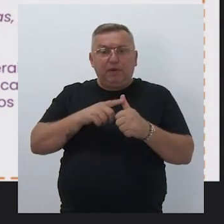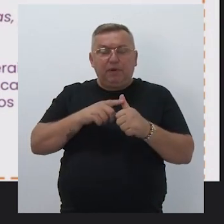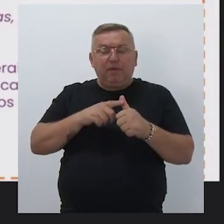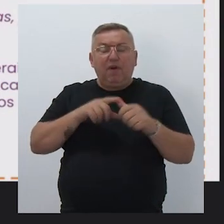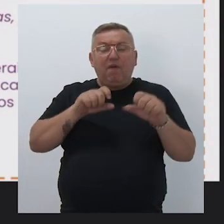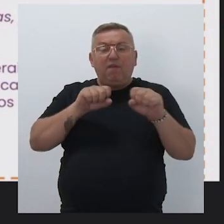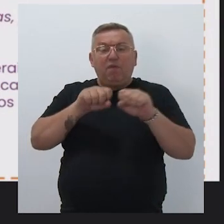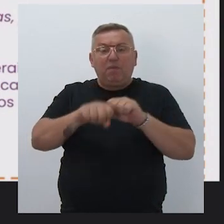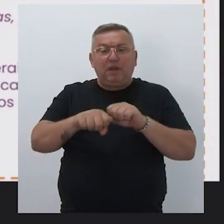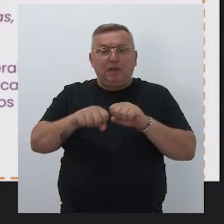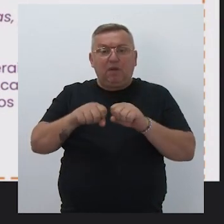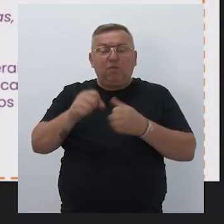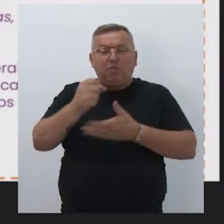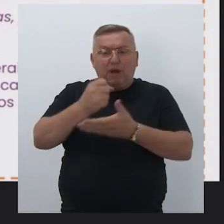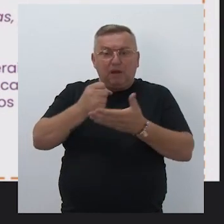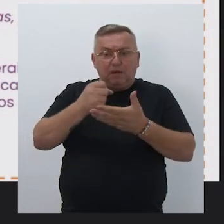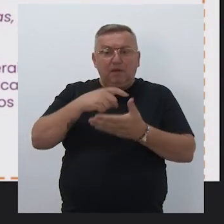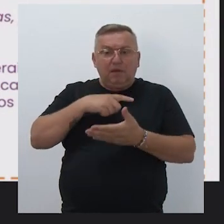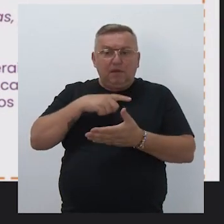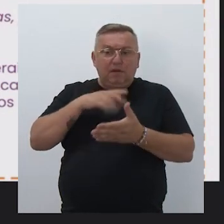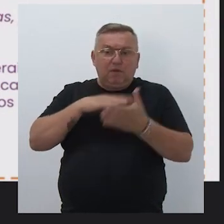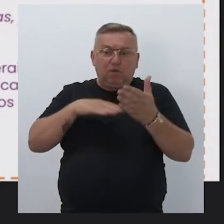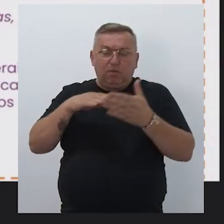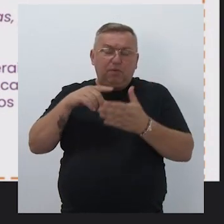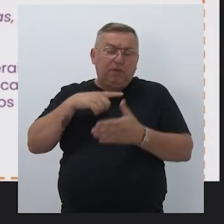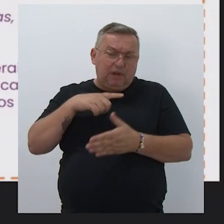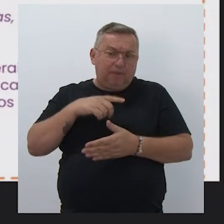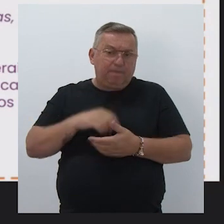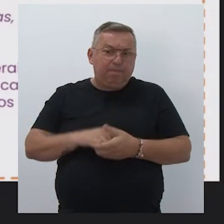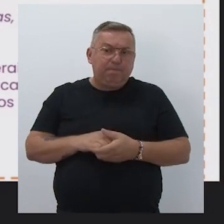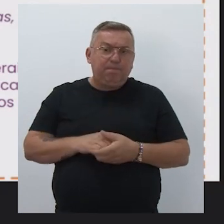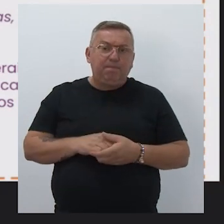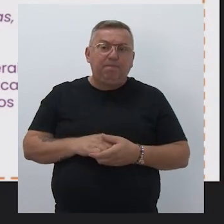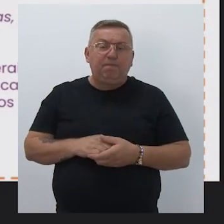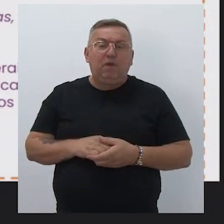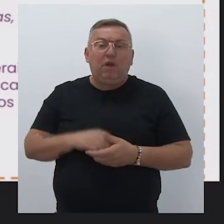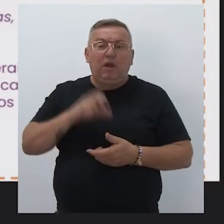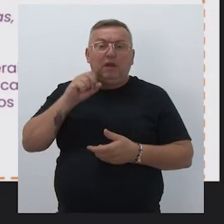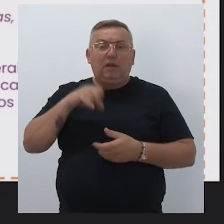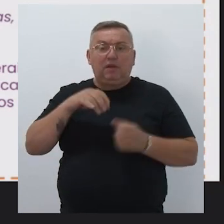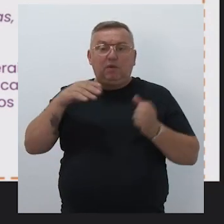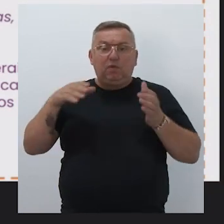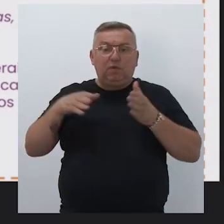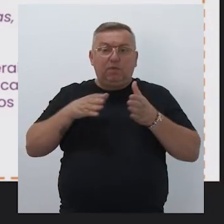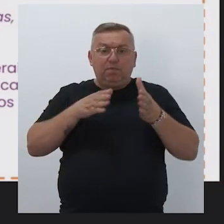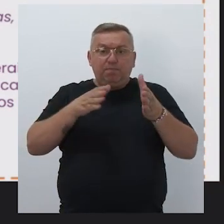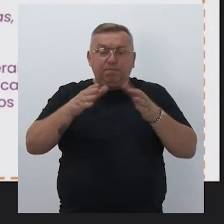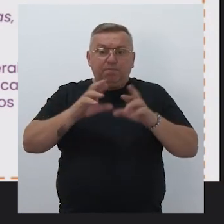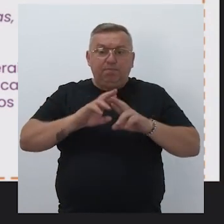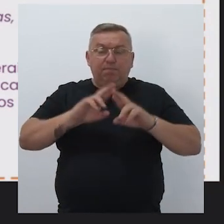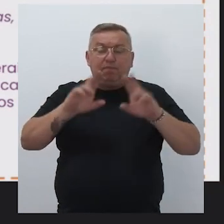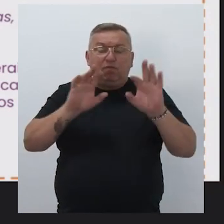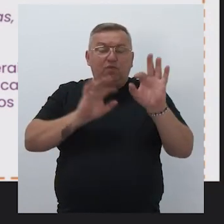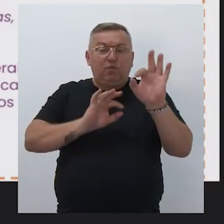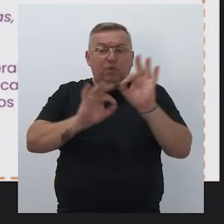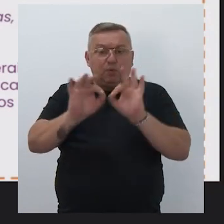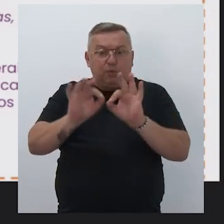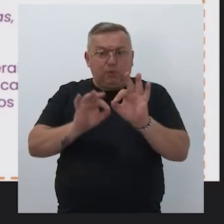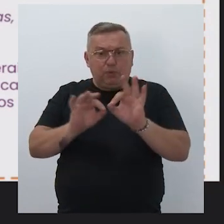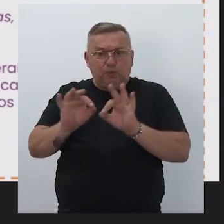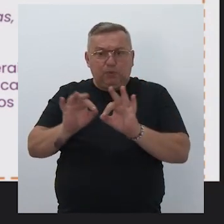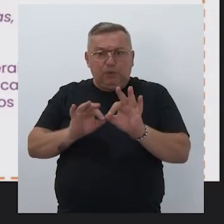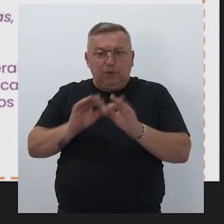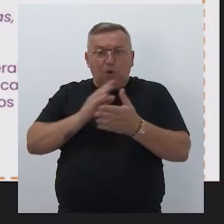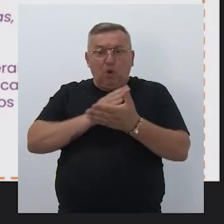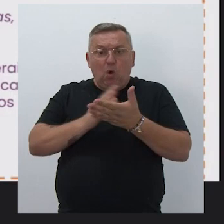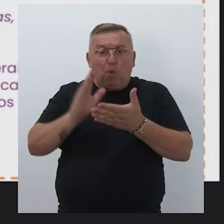básica. Tem um core que todo mundo vai ter. Se os itinerários depois forem super organizados, com